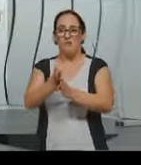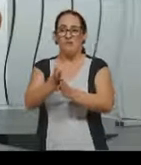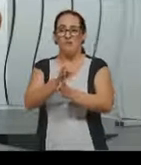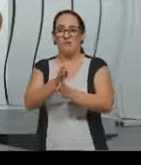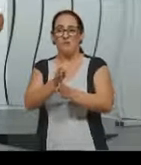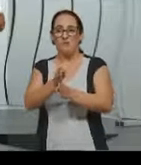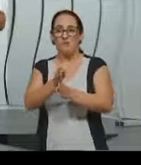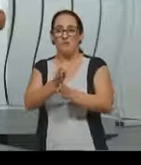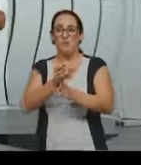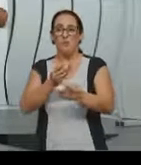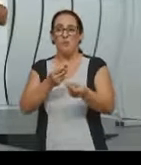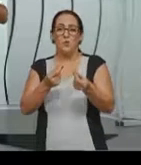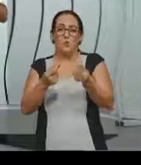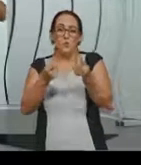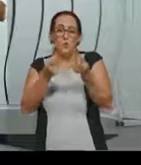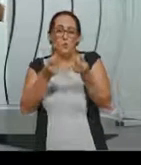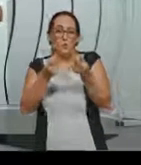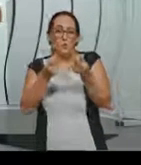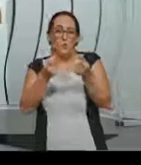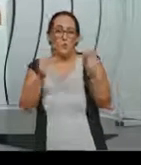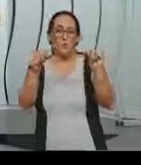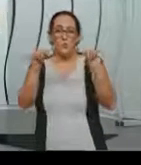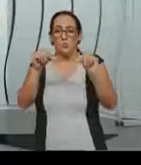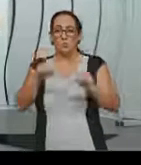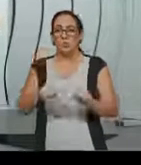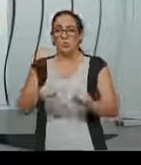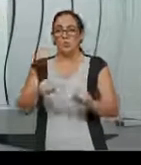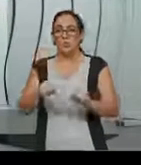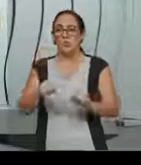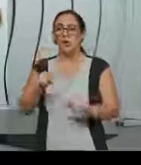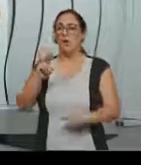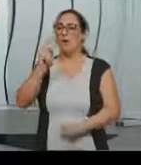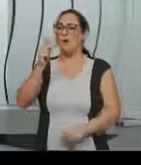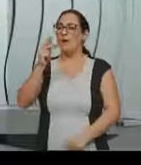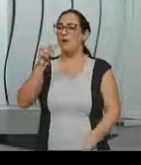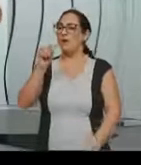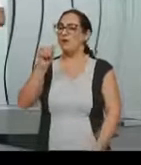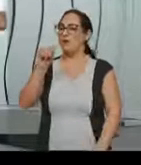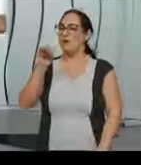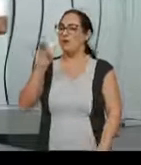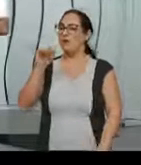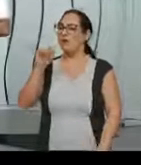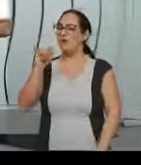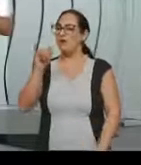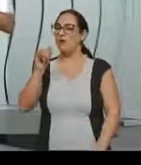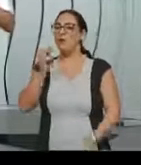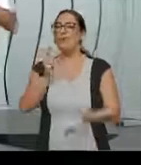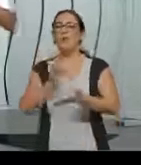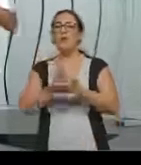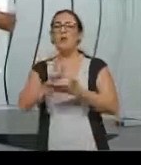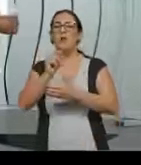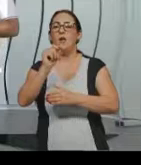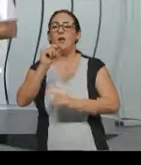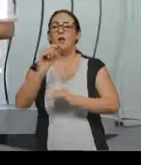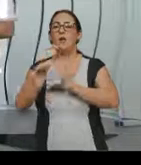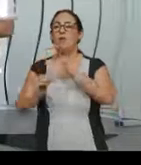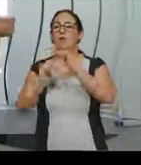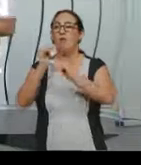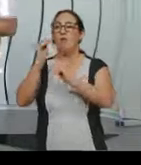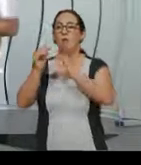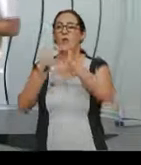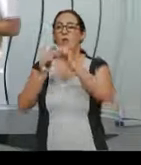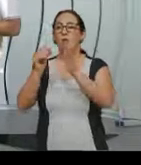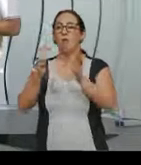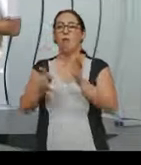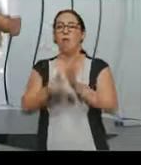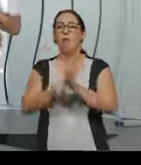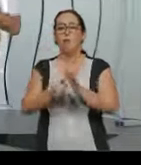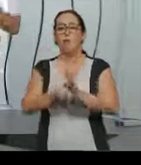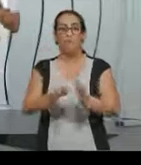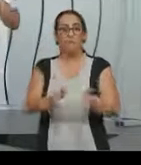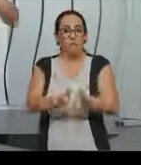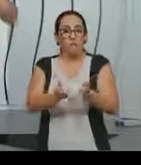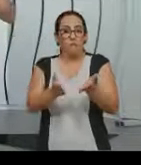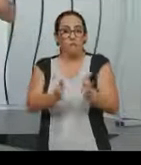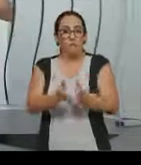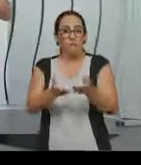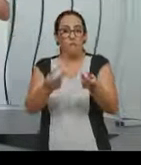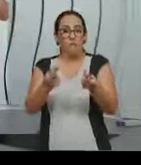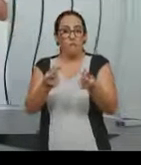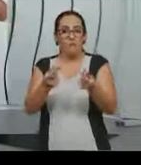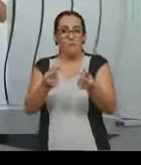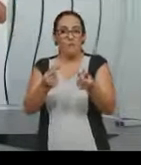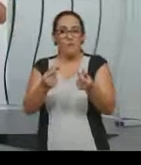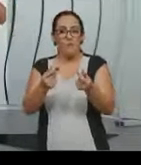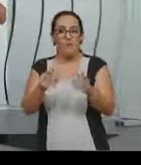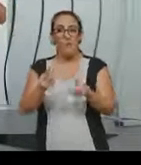foi um país em desenvolvimento e numa situação de maior carência, né, de maior necessidade. Entretanto,